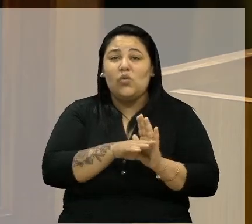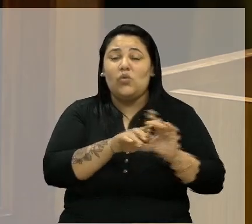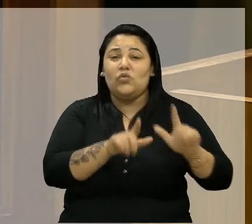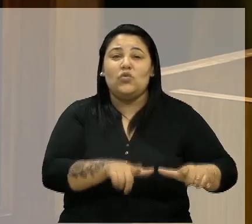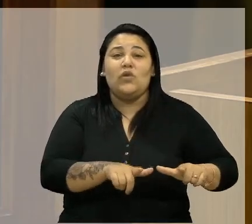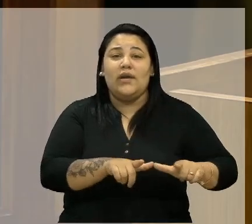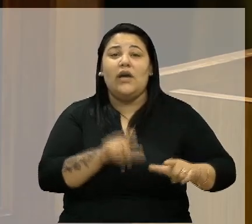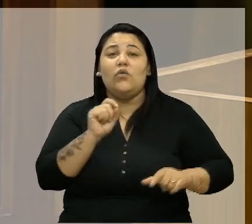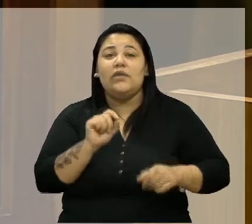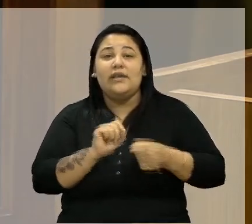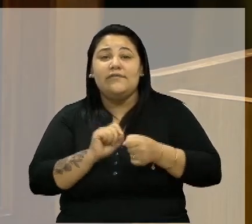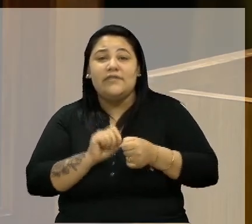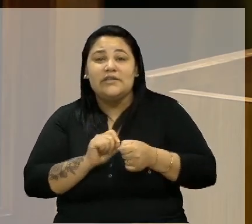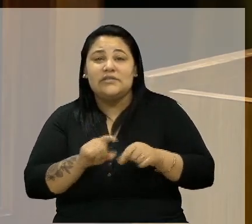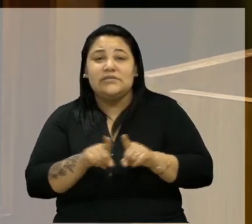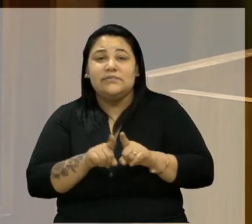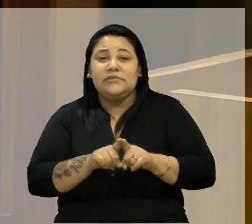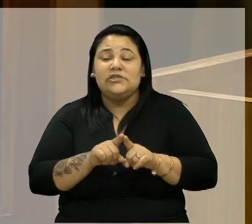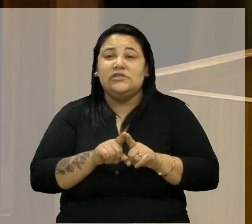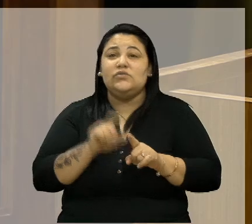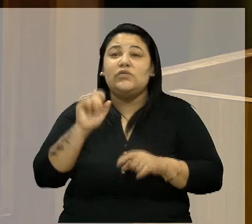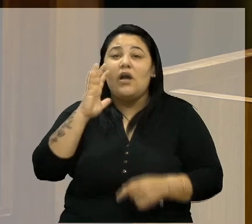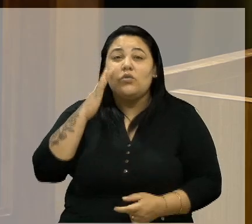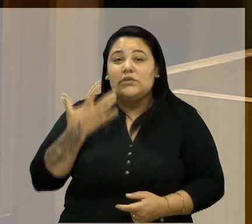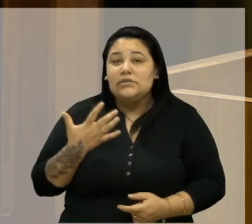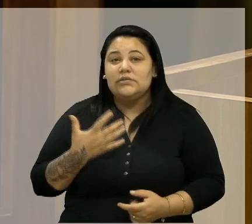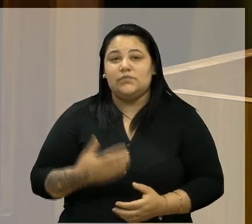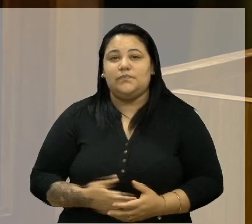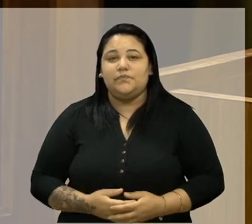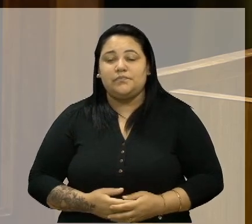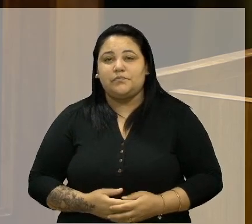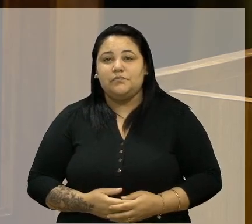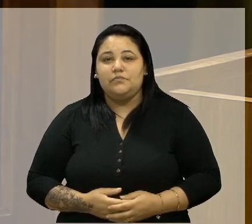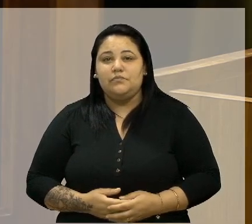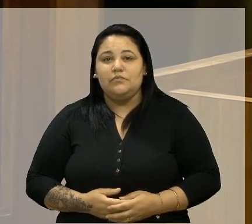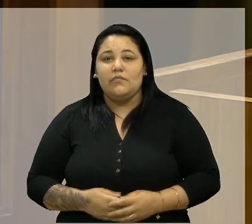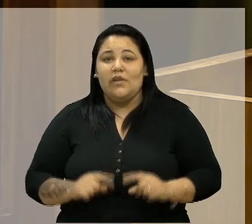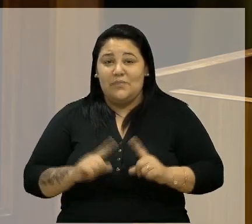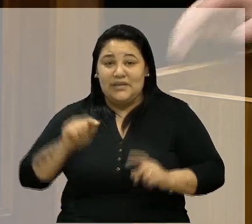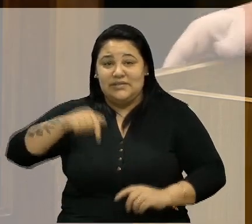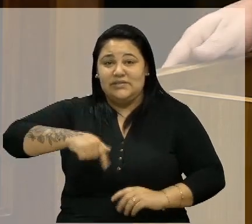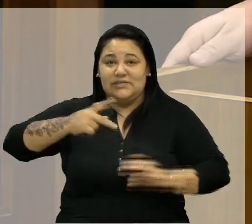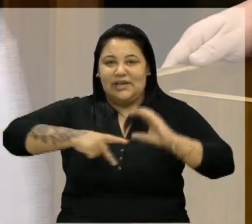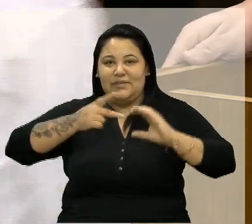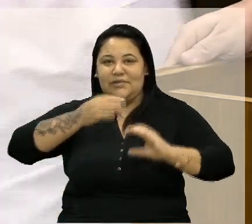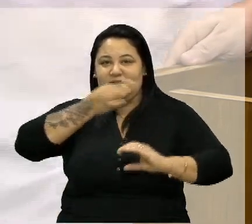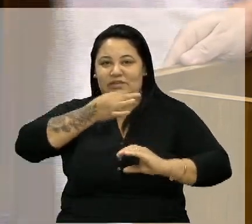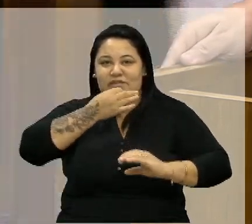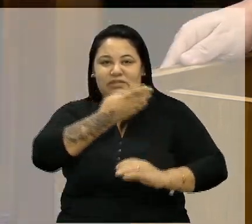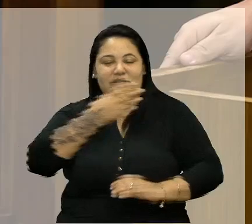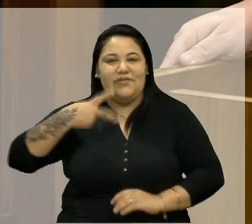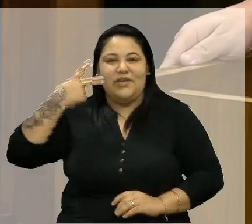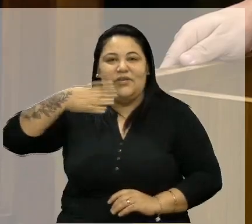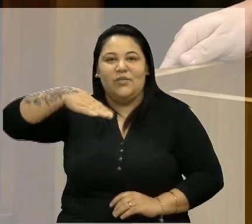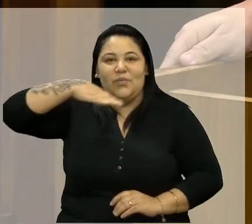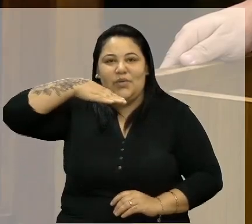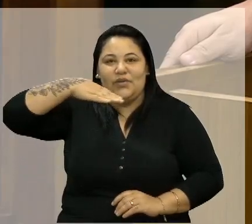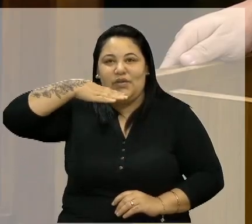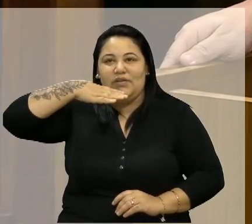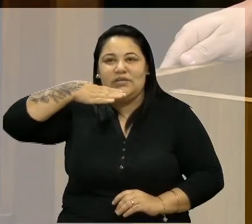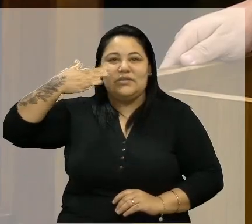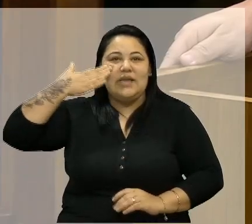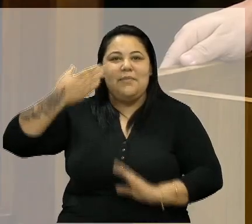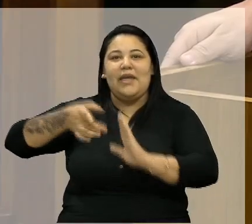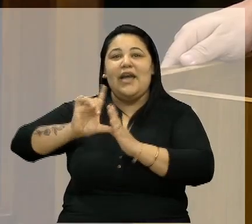o que ele fez, o que ele proporcionou. Mas aqui na Câmara de Caxias, vereador Bortola, as coisas chegam